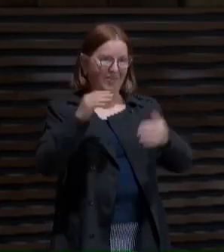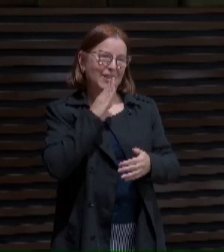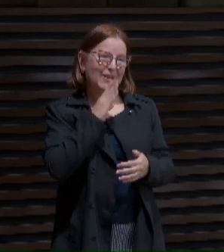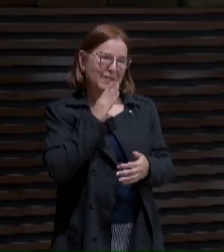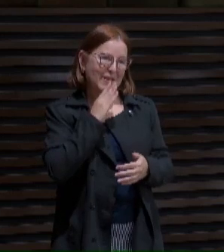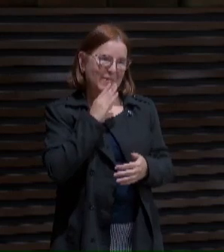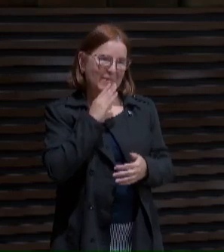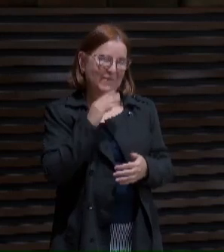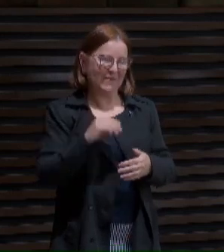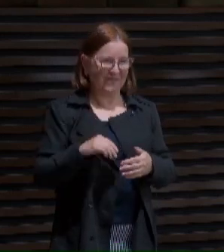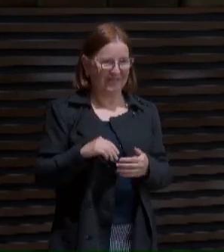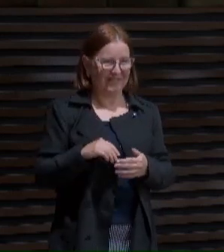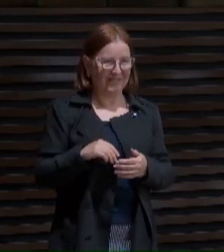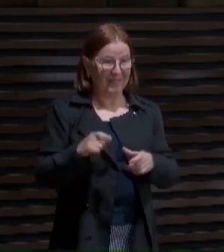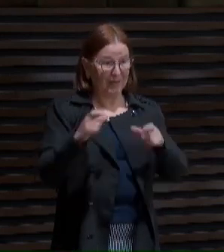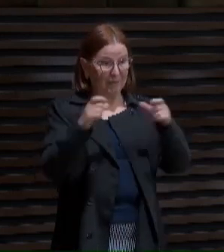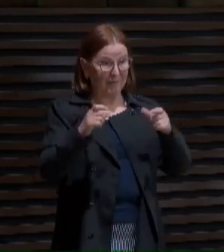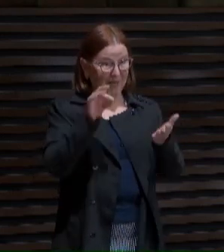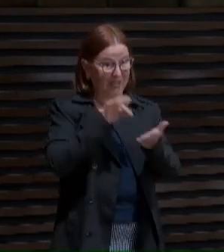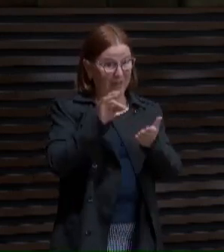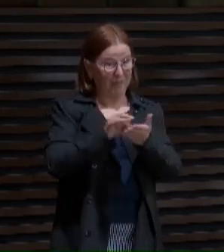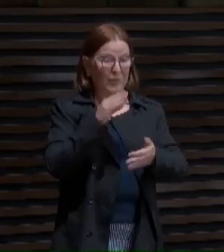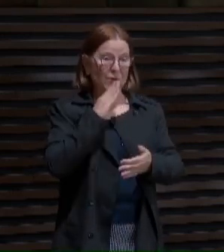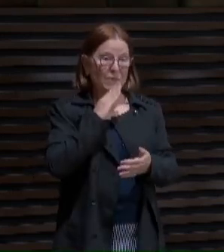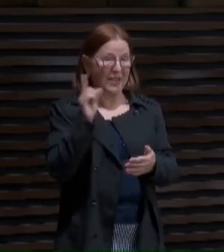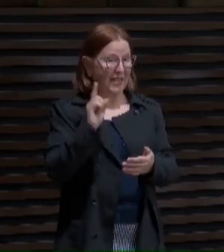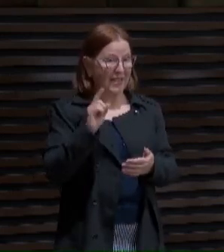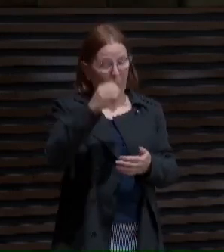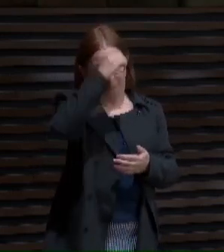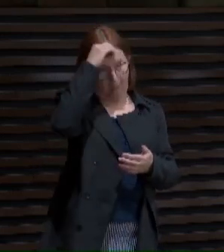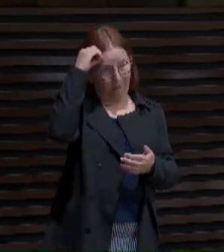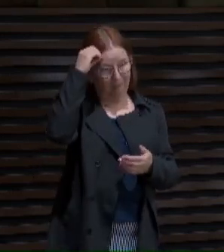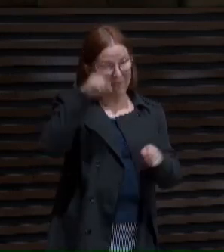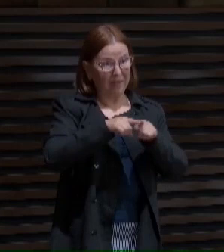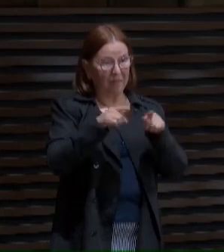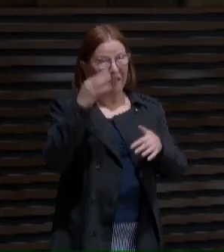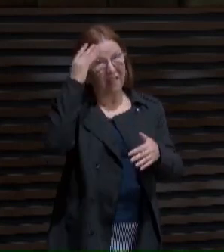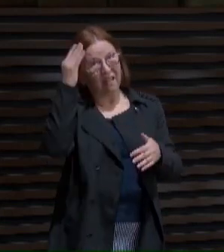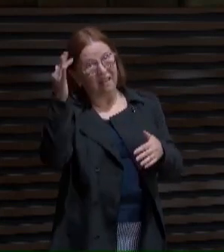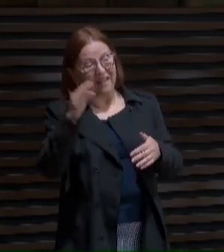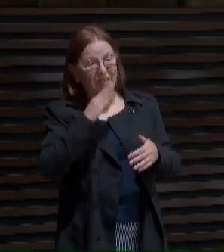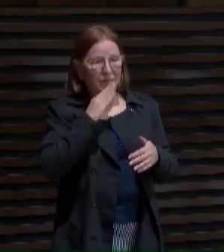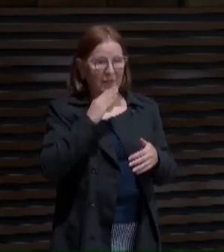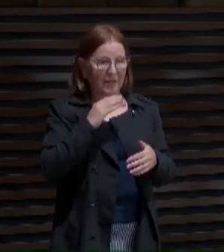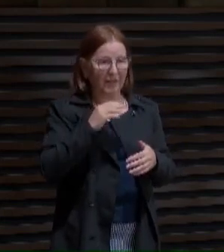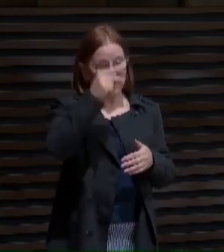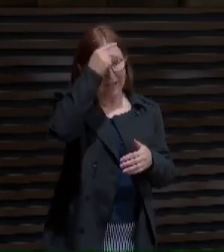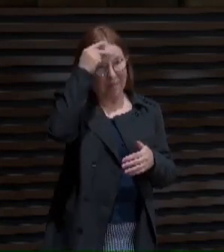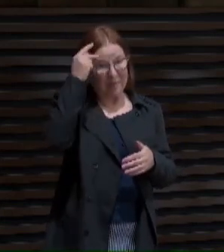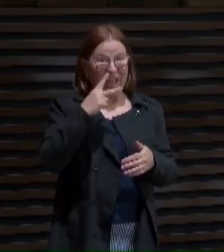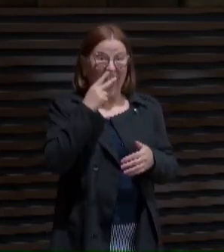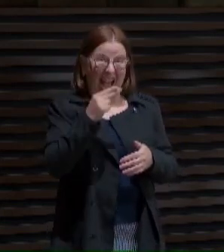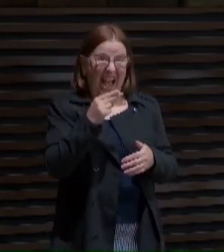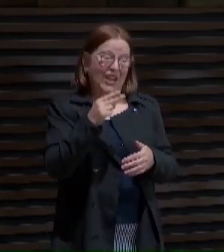conhecimento. O maior inimigo do conhecimento não é a ignorância, mas a ilusão do conhecimento. E o que a